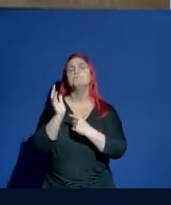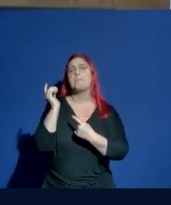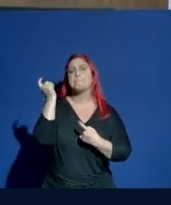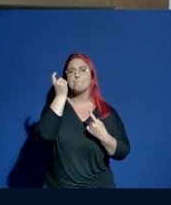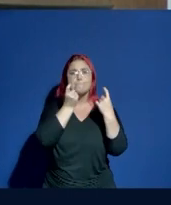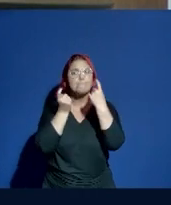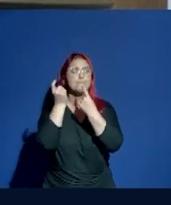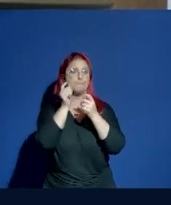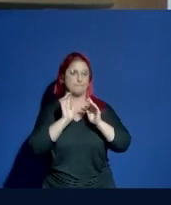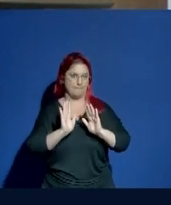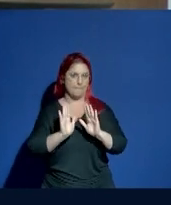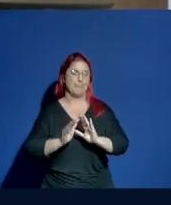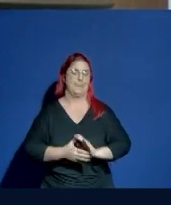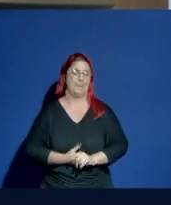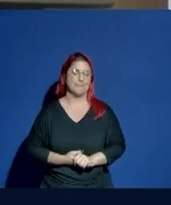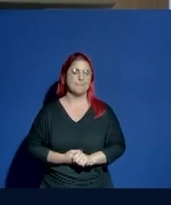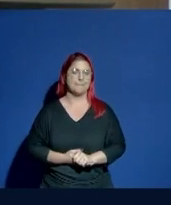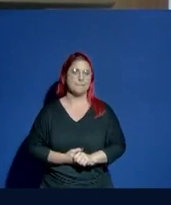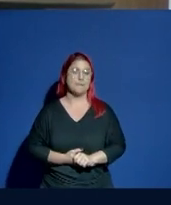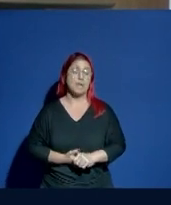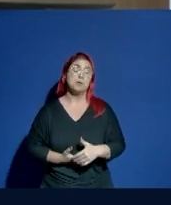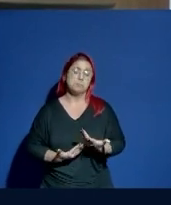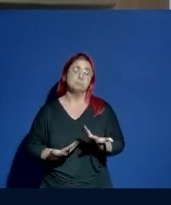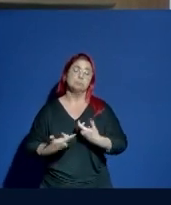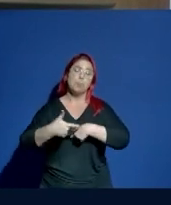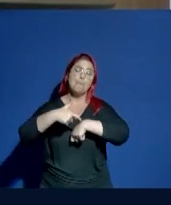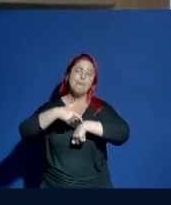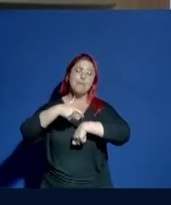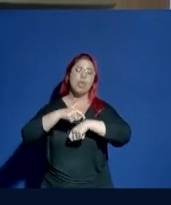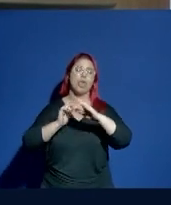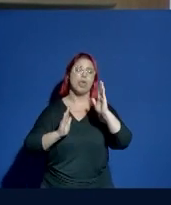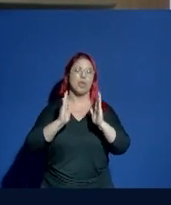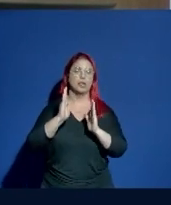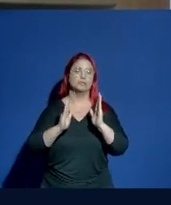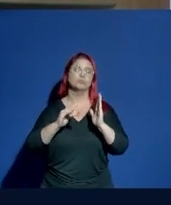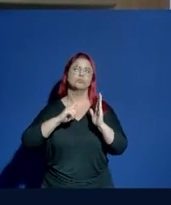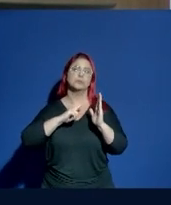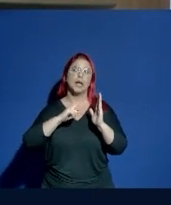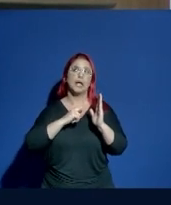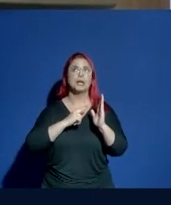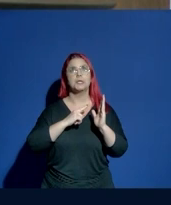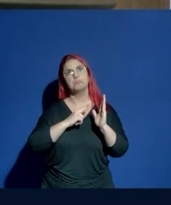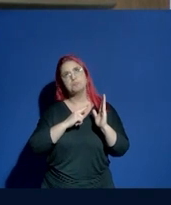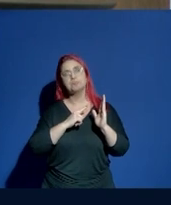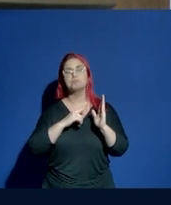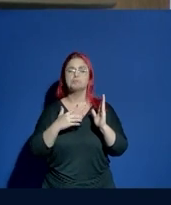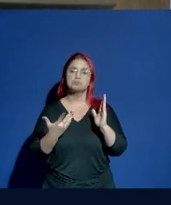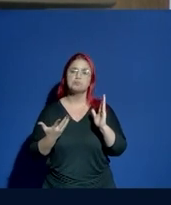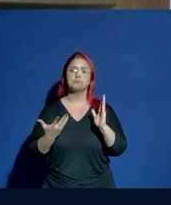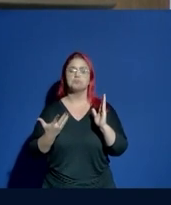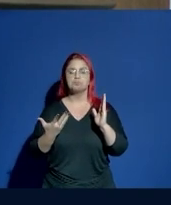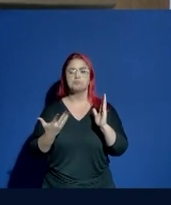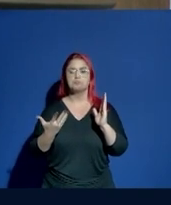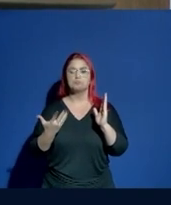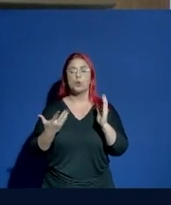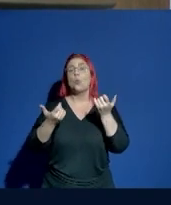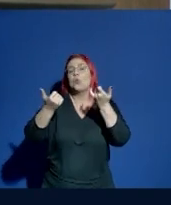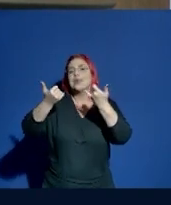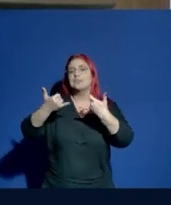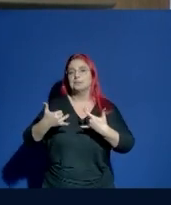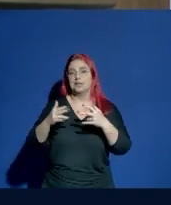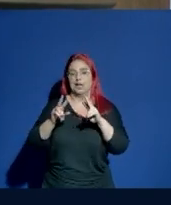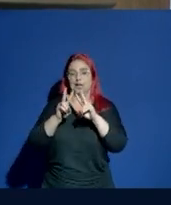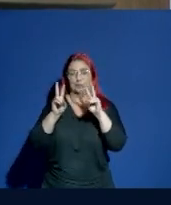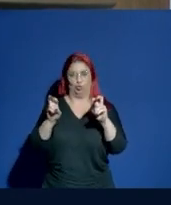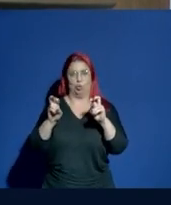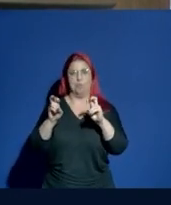um momento onde algumas das variáveis que definem o resultado